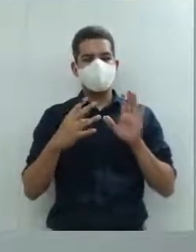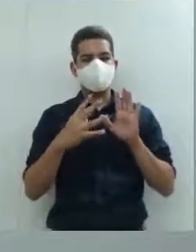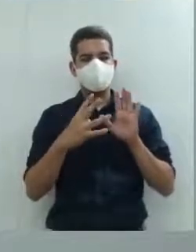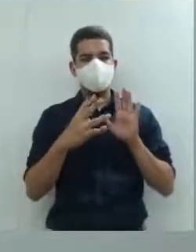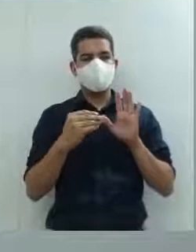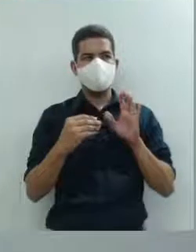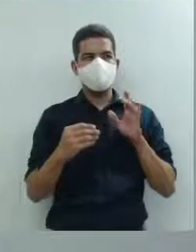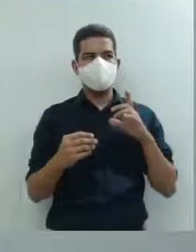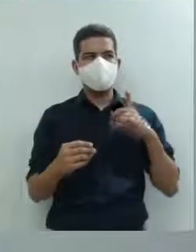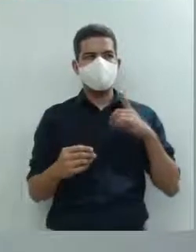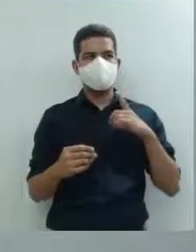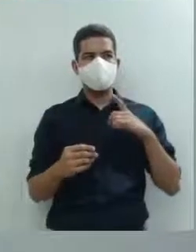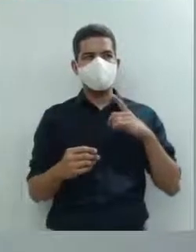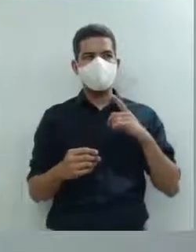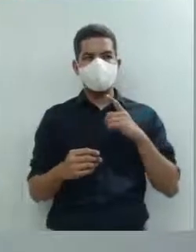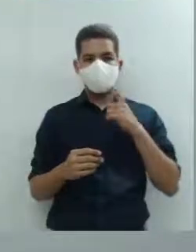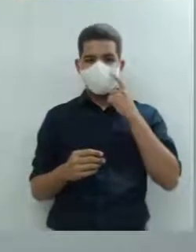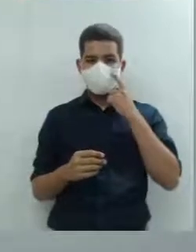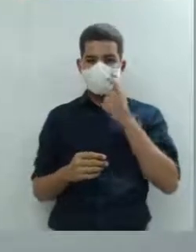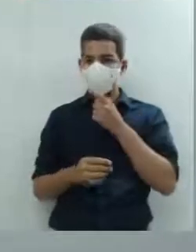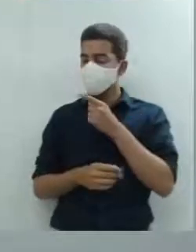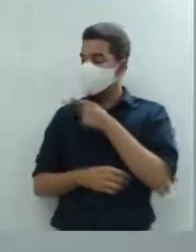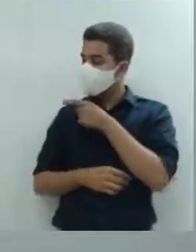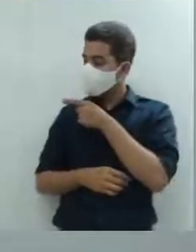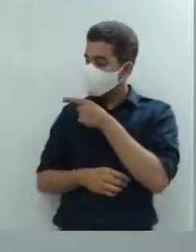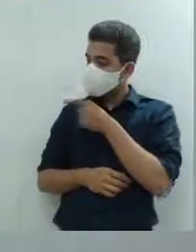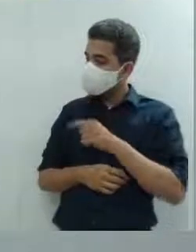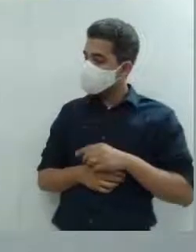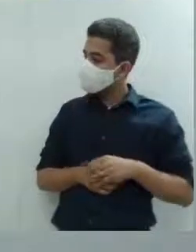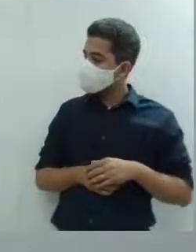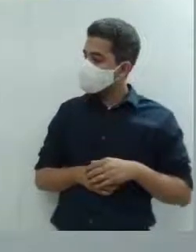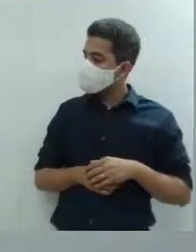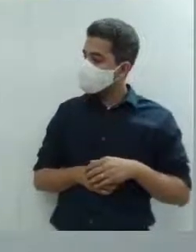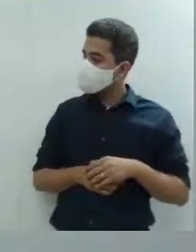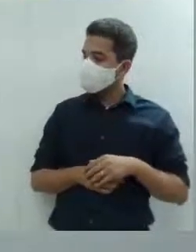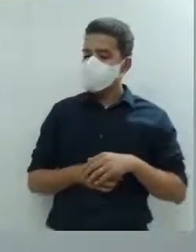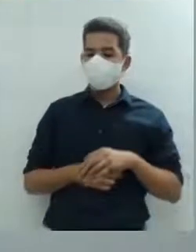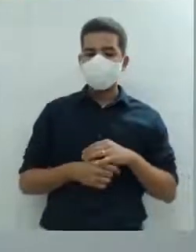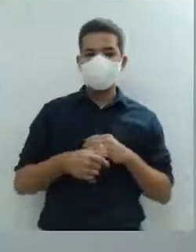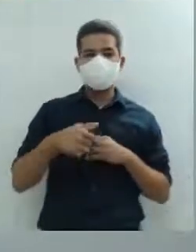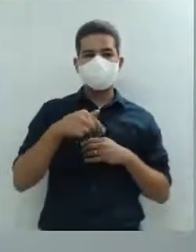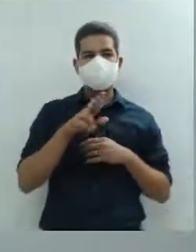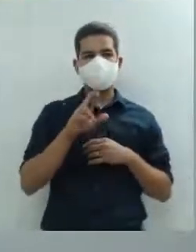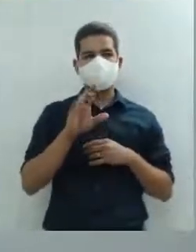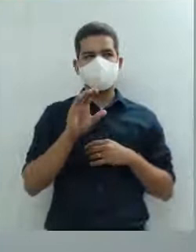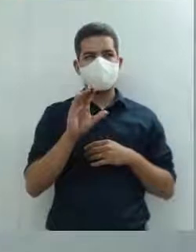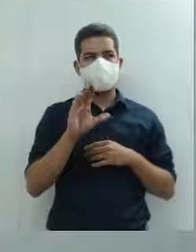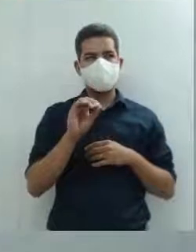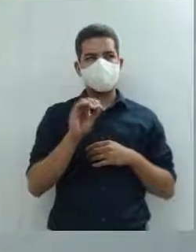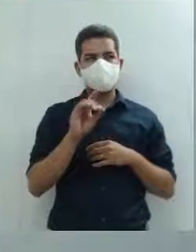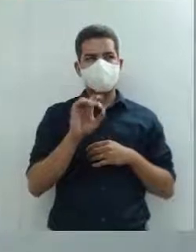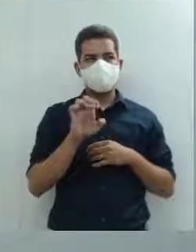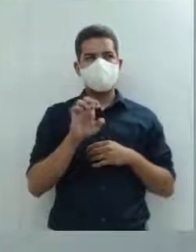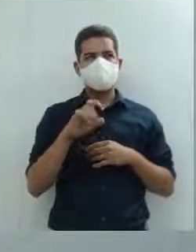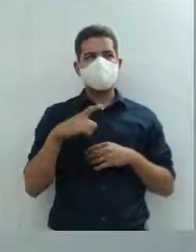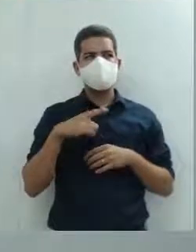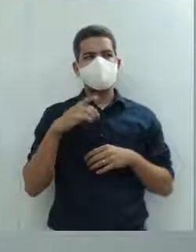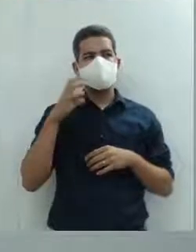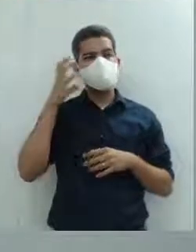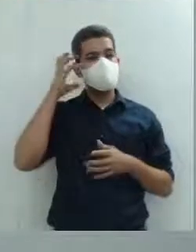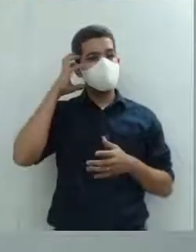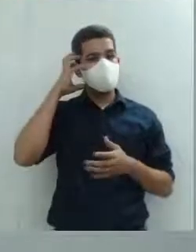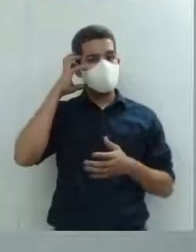QR Code, tá? Pega teu celular, faz a leitura do QR Code, que tu vai conseguir aí o podcast para